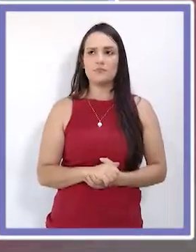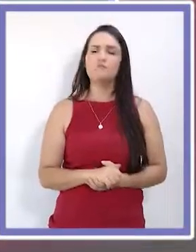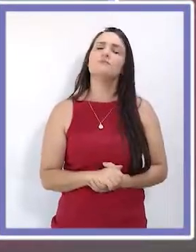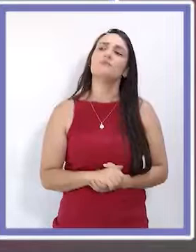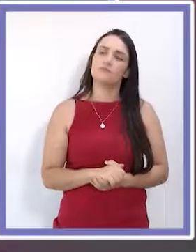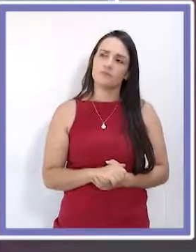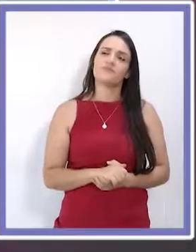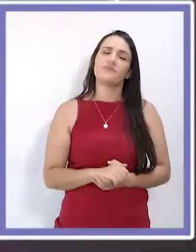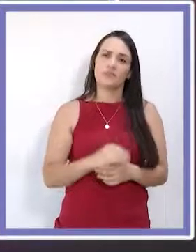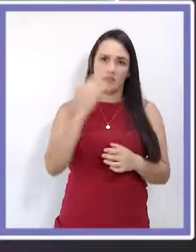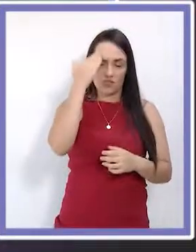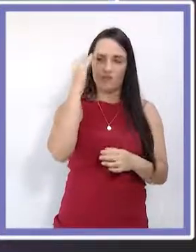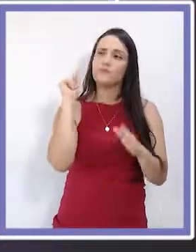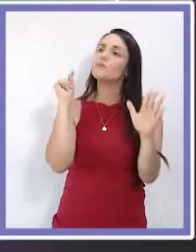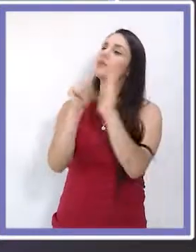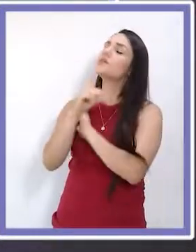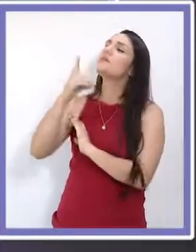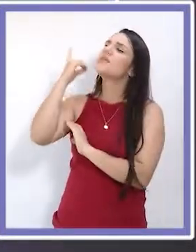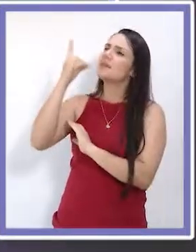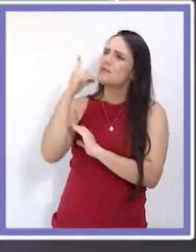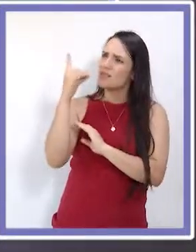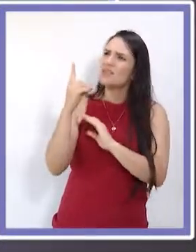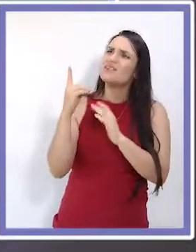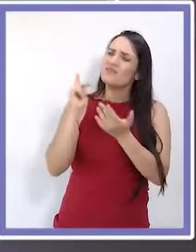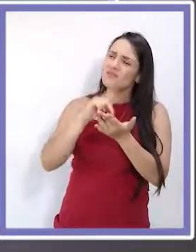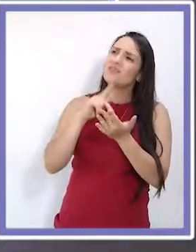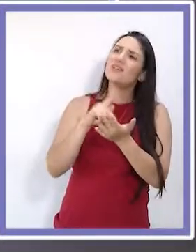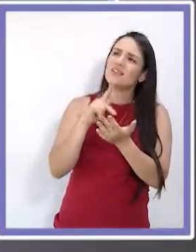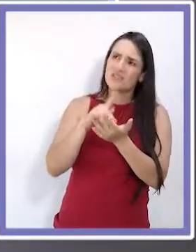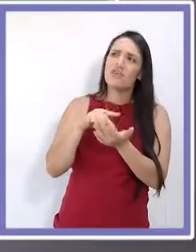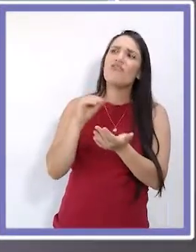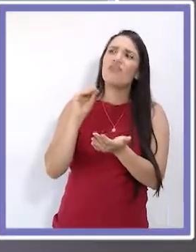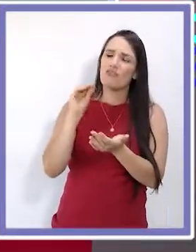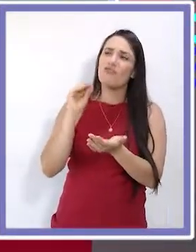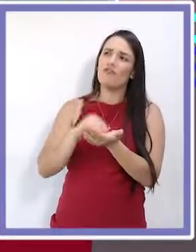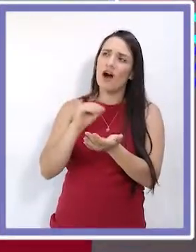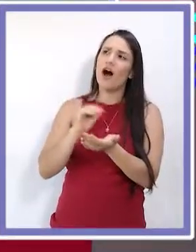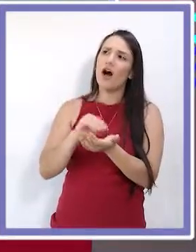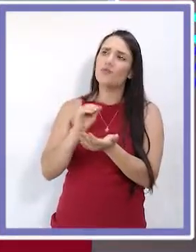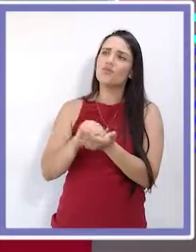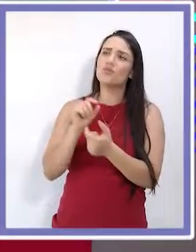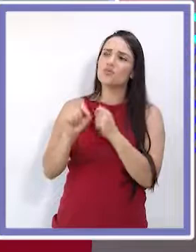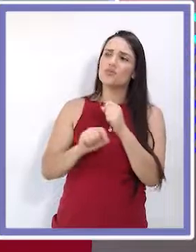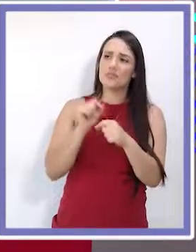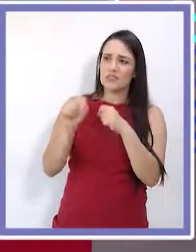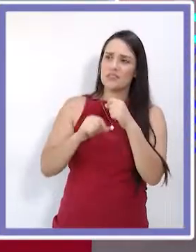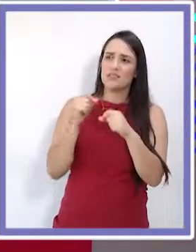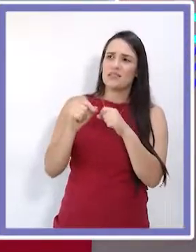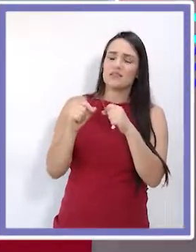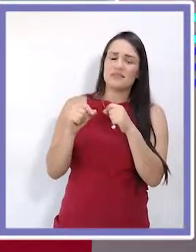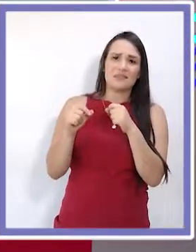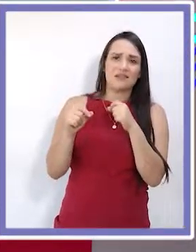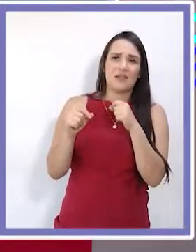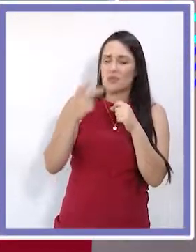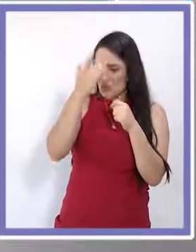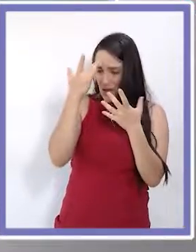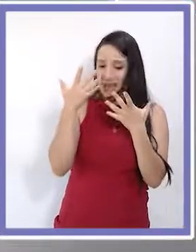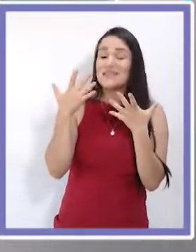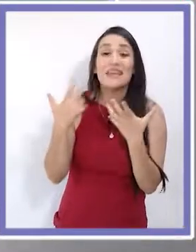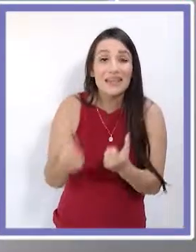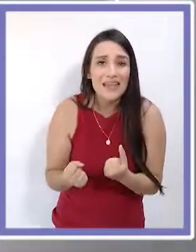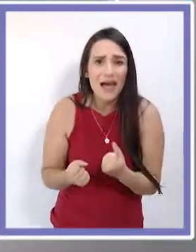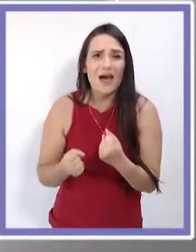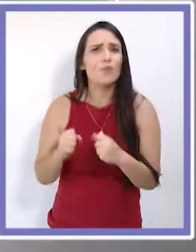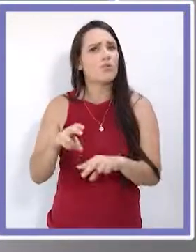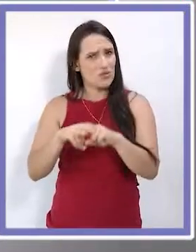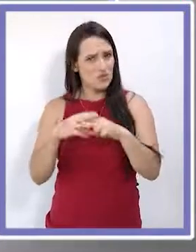alegam desconhecimento. Acho que nesse sentido, quando a gente pensa numa campanha de conscientização, vai justamente para